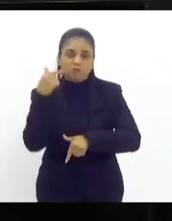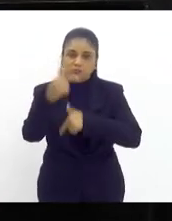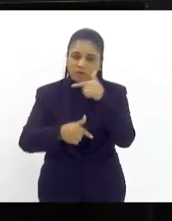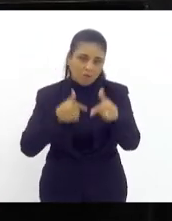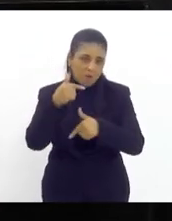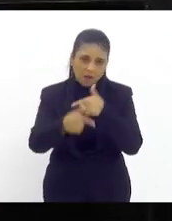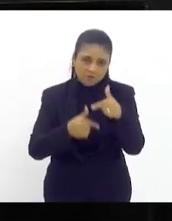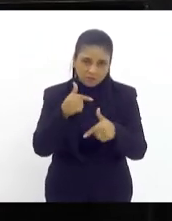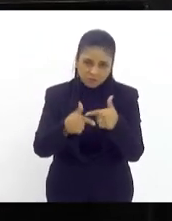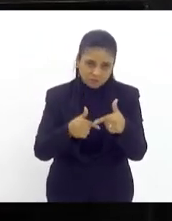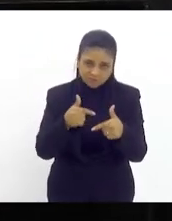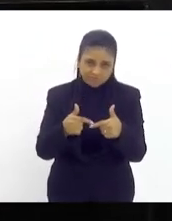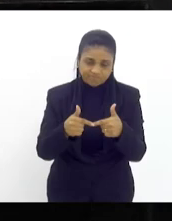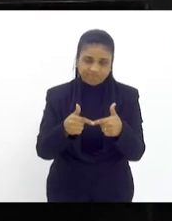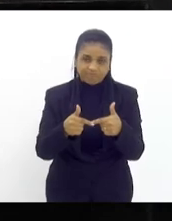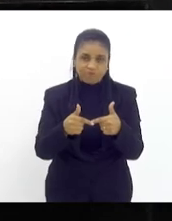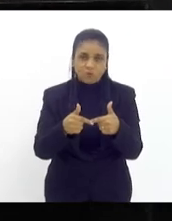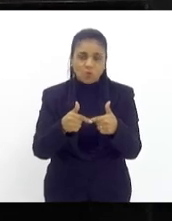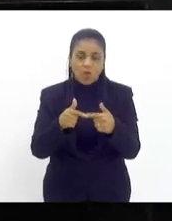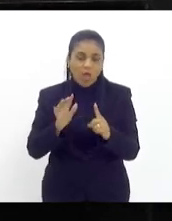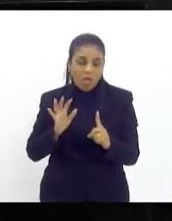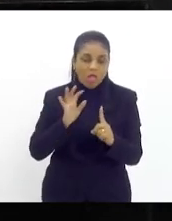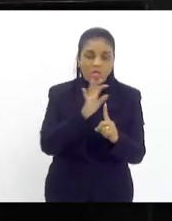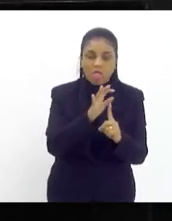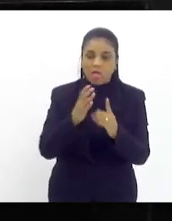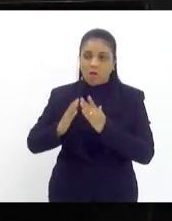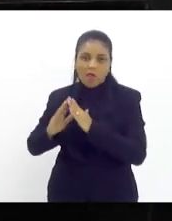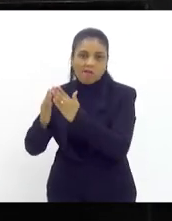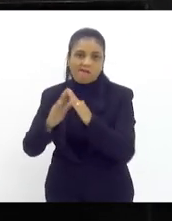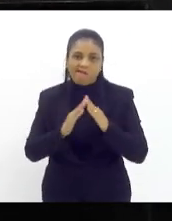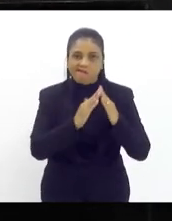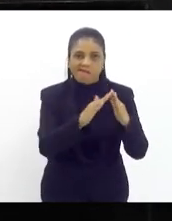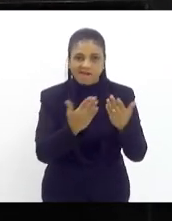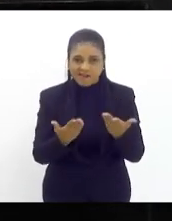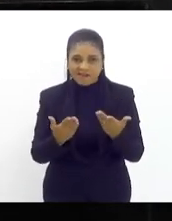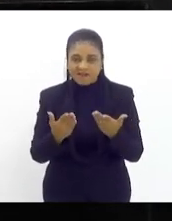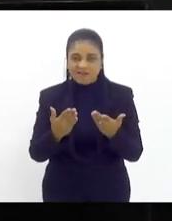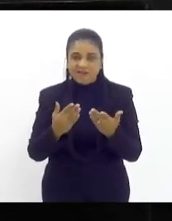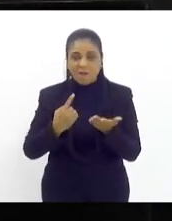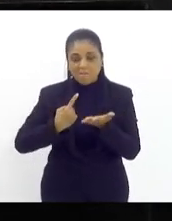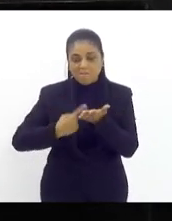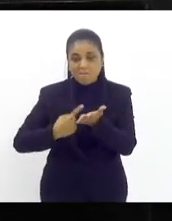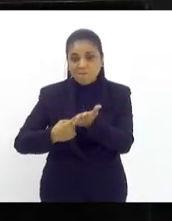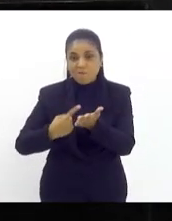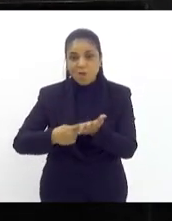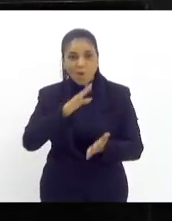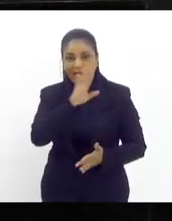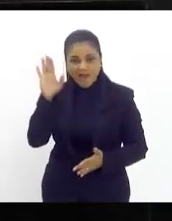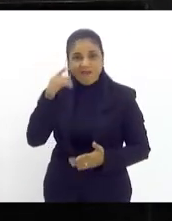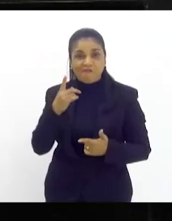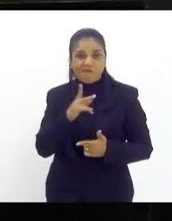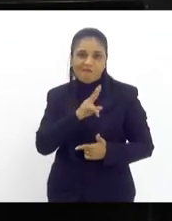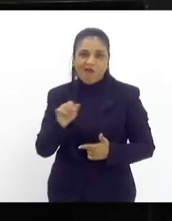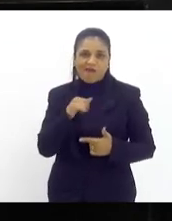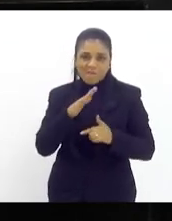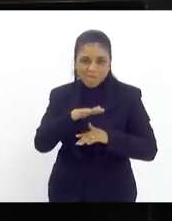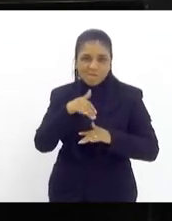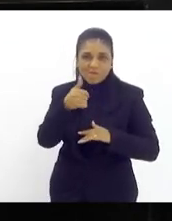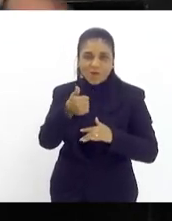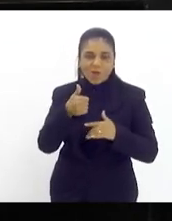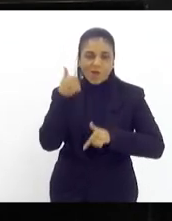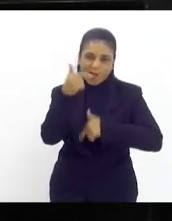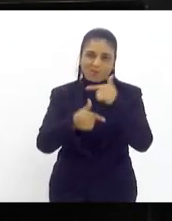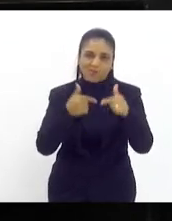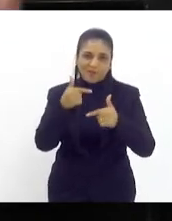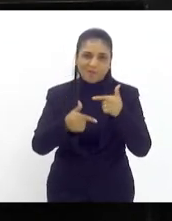os trabalhadores não amedrontais comunidades com falsas promessas que o serviço vai melhorar de que serviço vai ficar mais